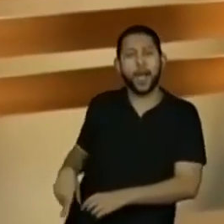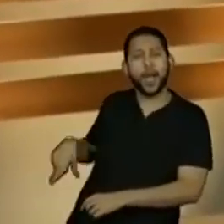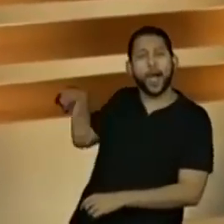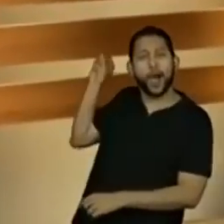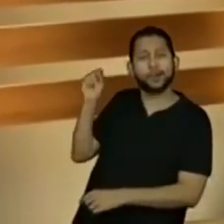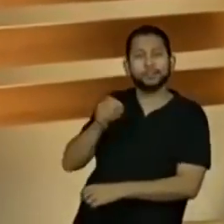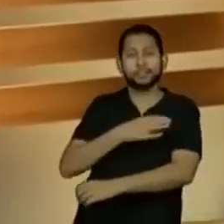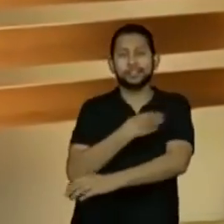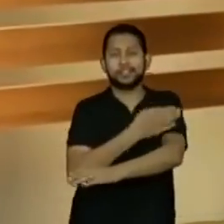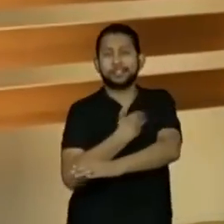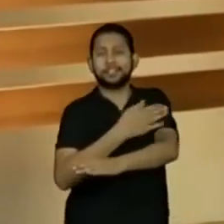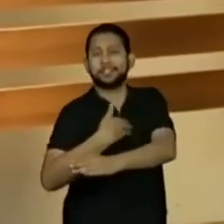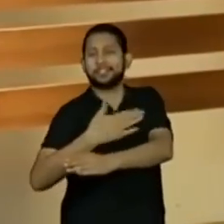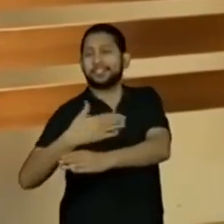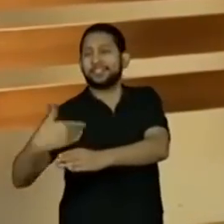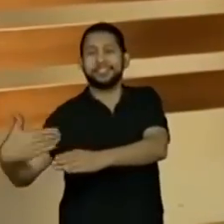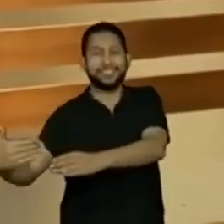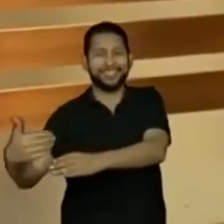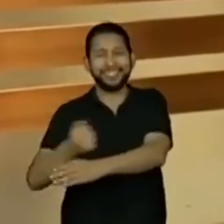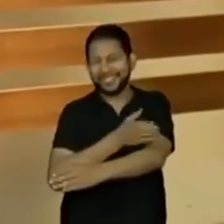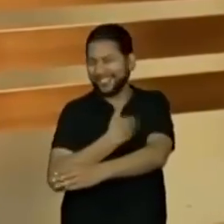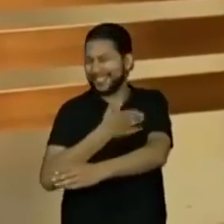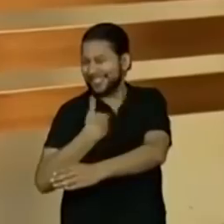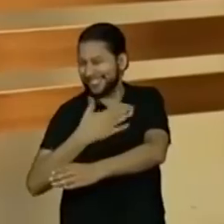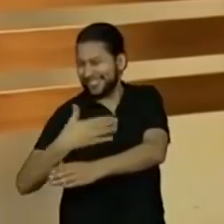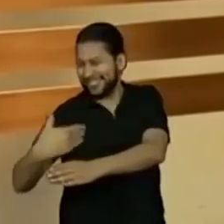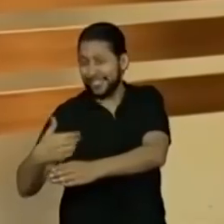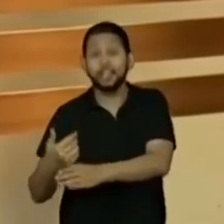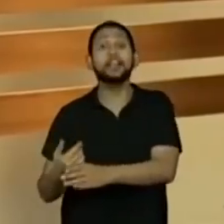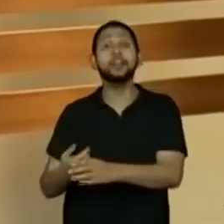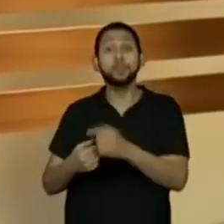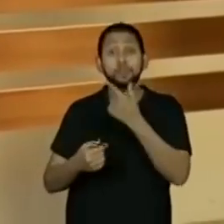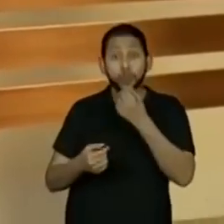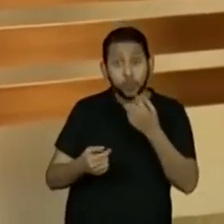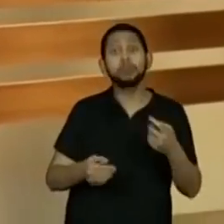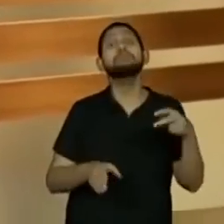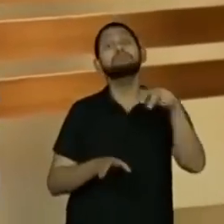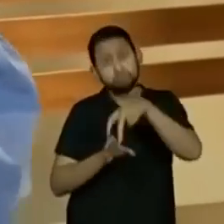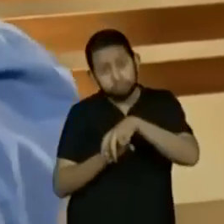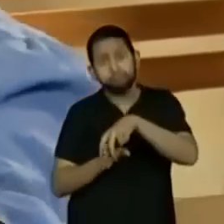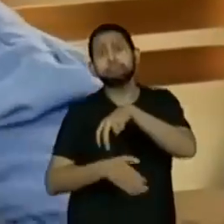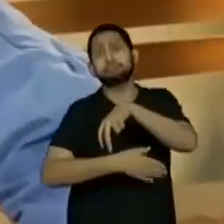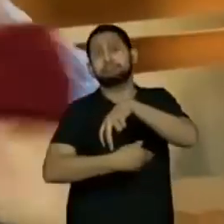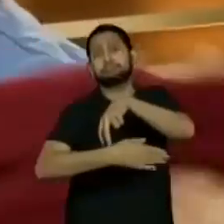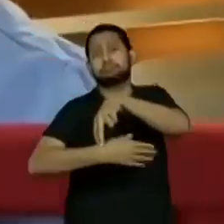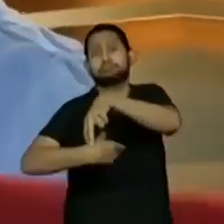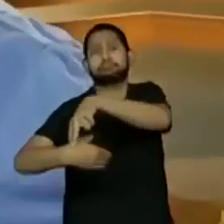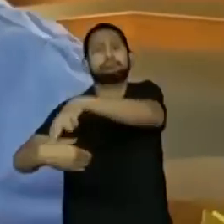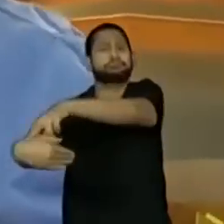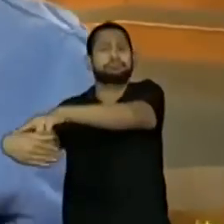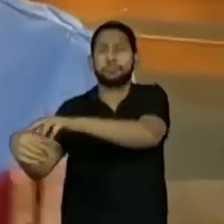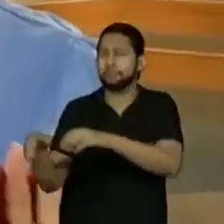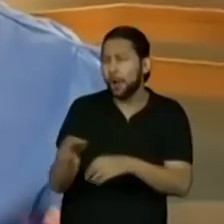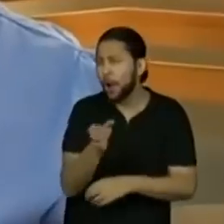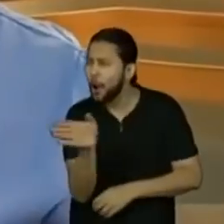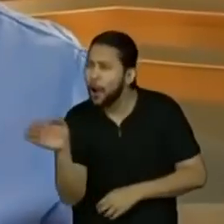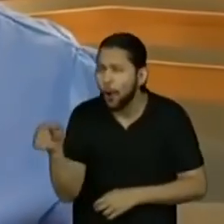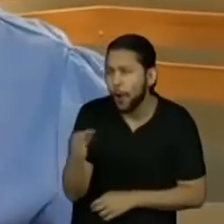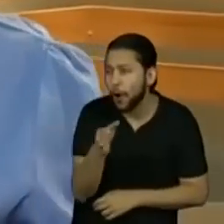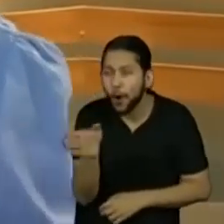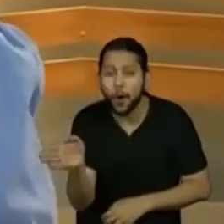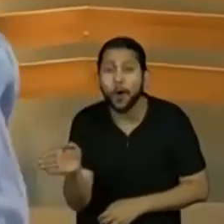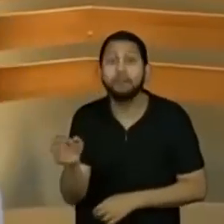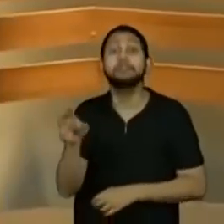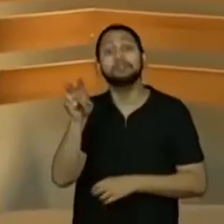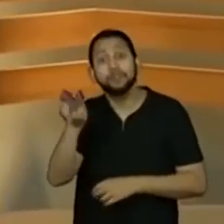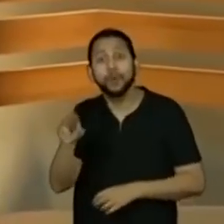balançando a cauda ao vento, e os dois montados, como diz o livro, desabaladamente, e chegaram na